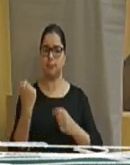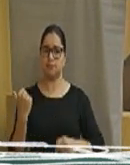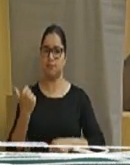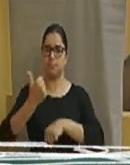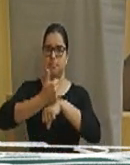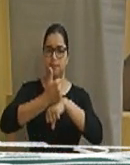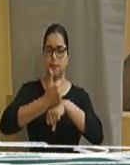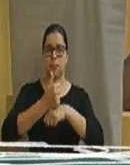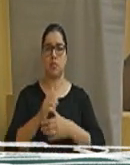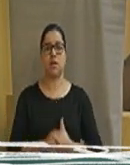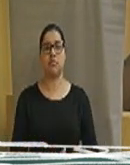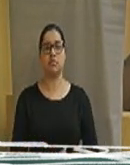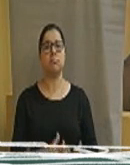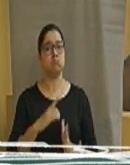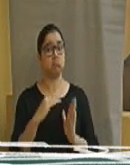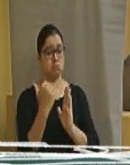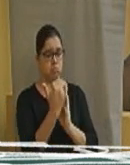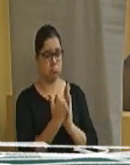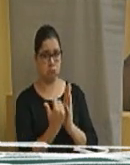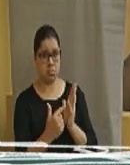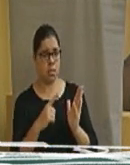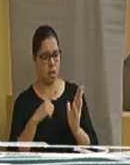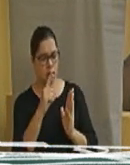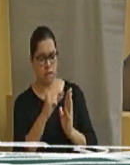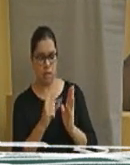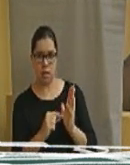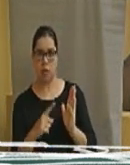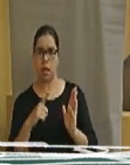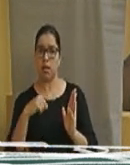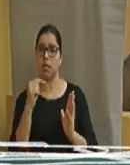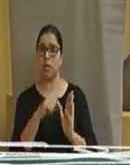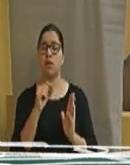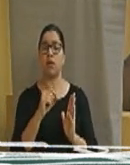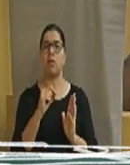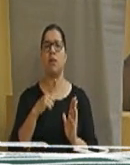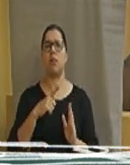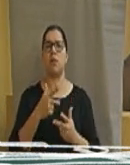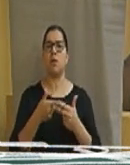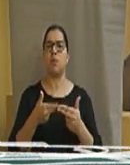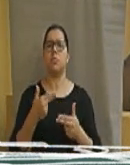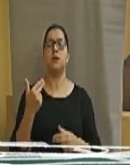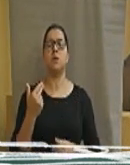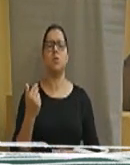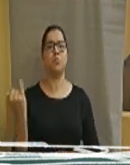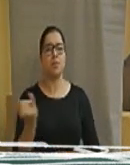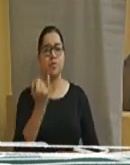Dentro das diretrizes, nós destacamos a necessidade da universidade